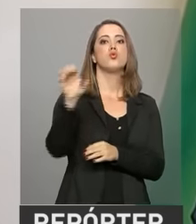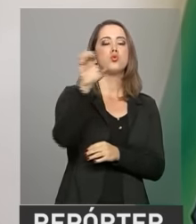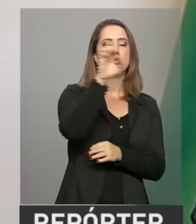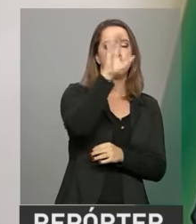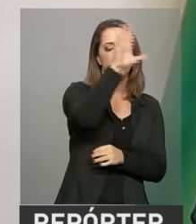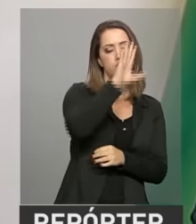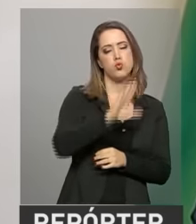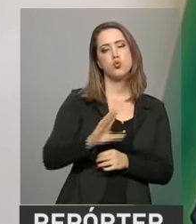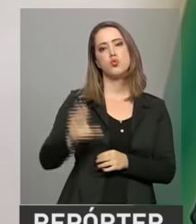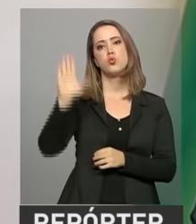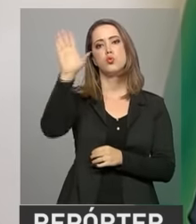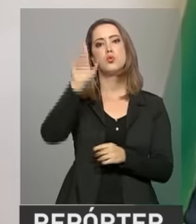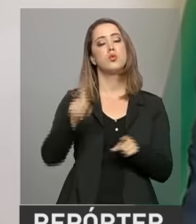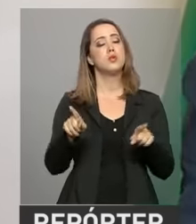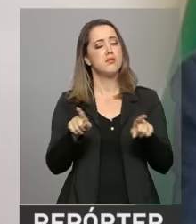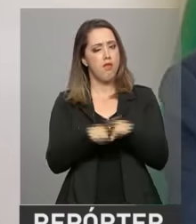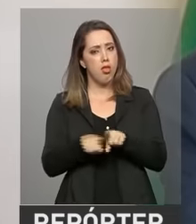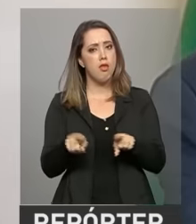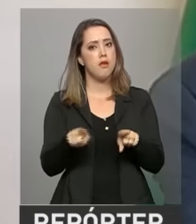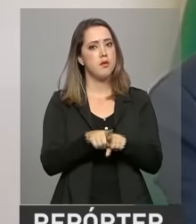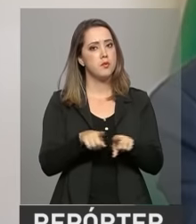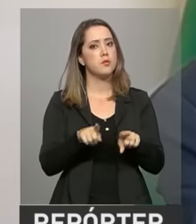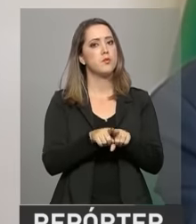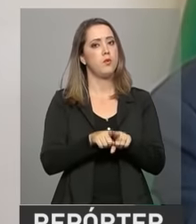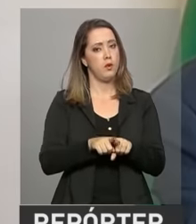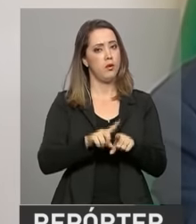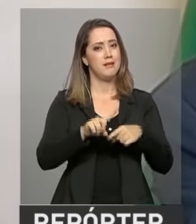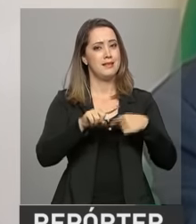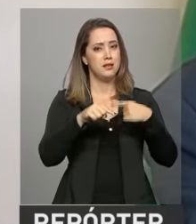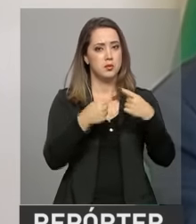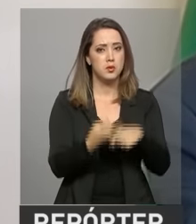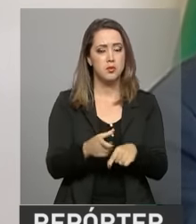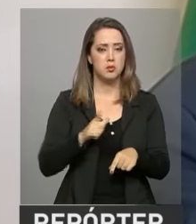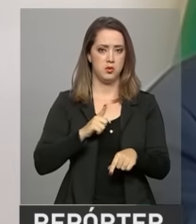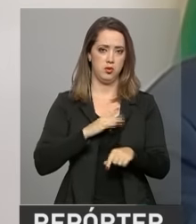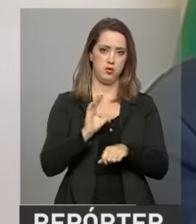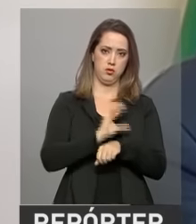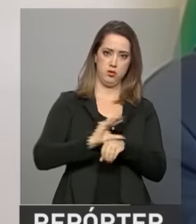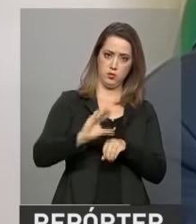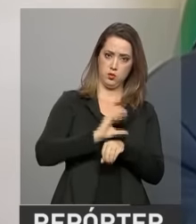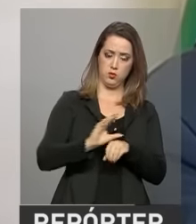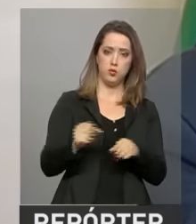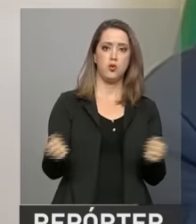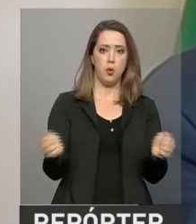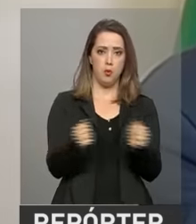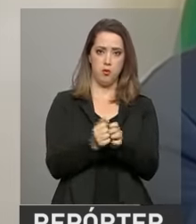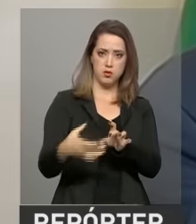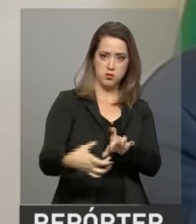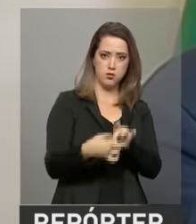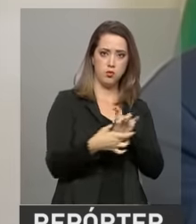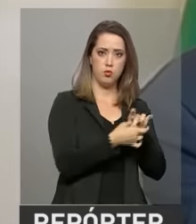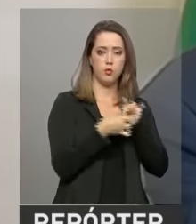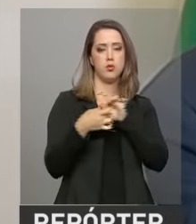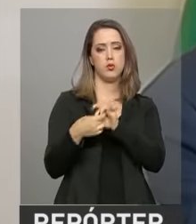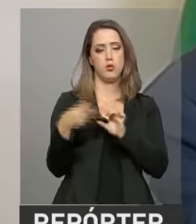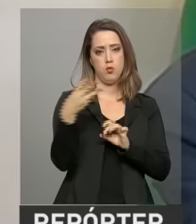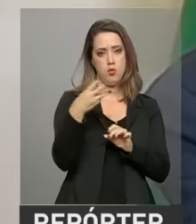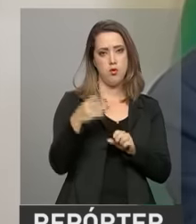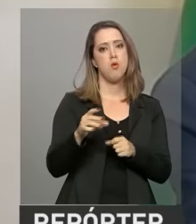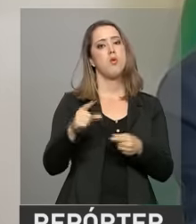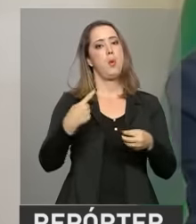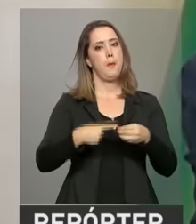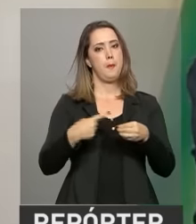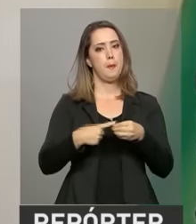brasileiros e até depois Alexandre depois da conção de 88 até mesmo no caso dos municípios que tem a chamada guarda